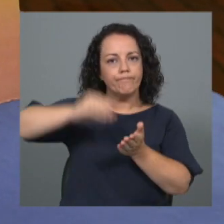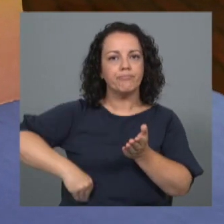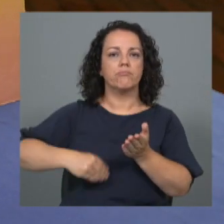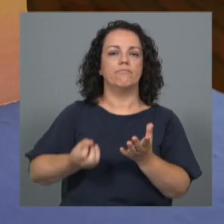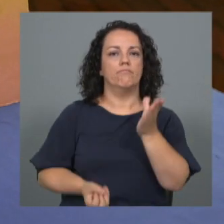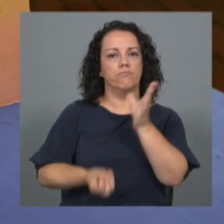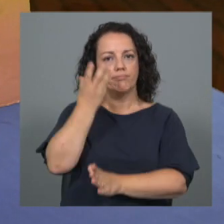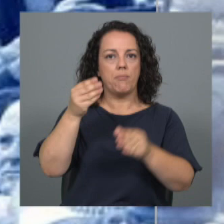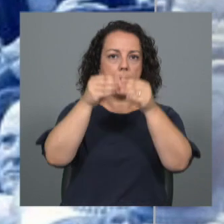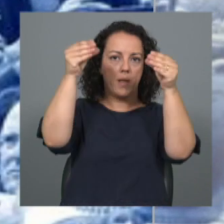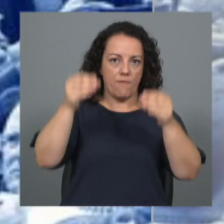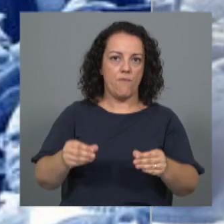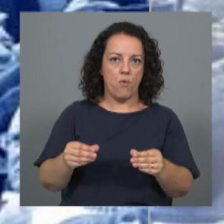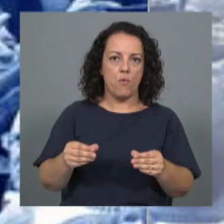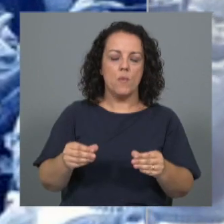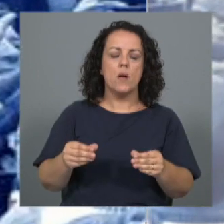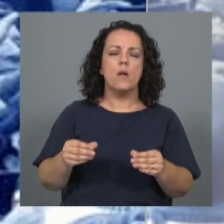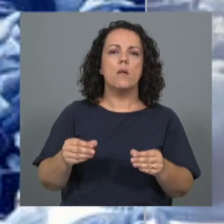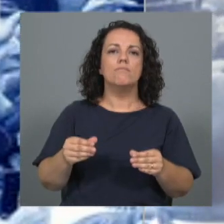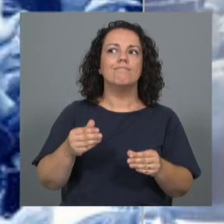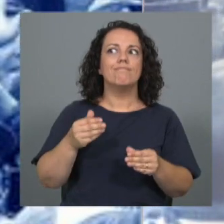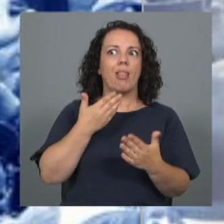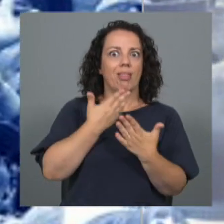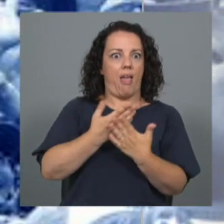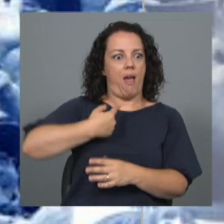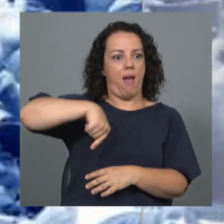desta plataforma, é um sinal de esperança.